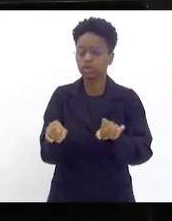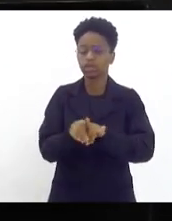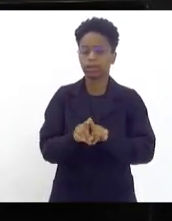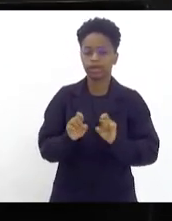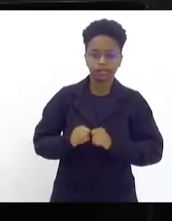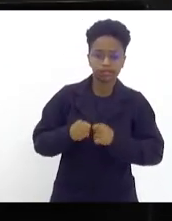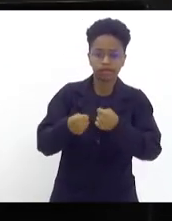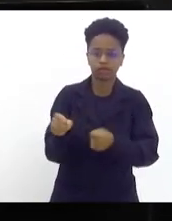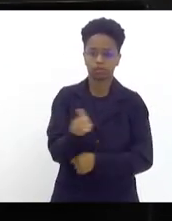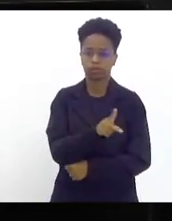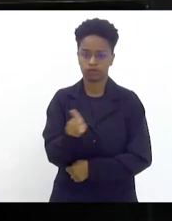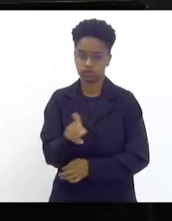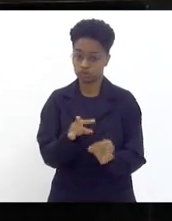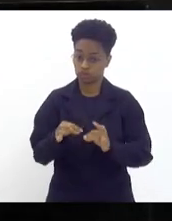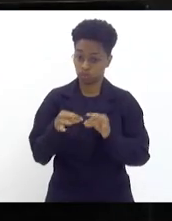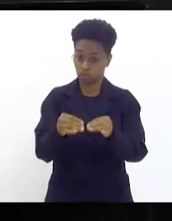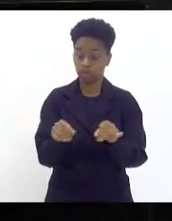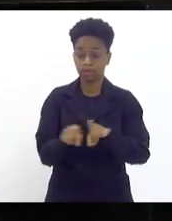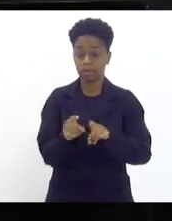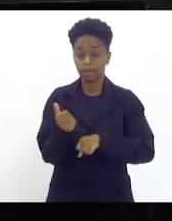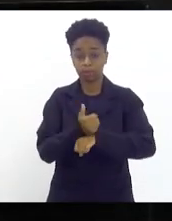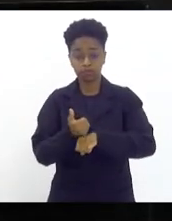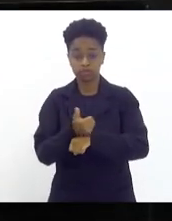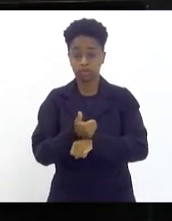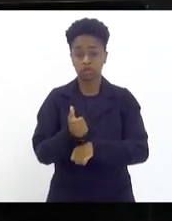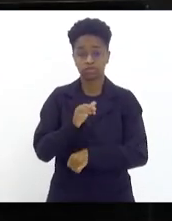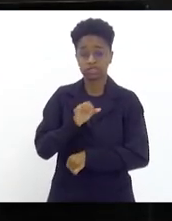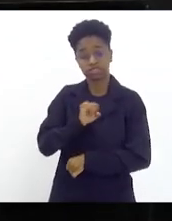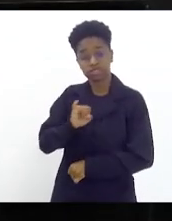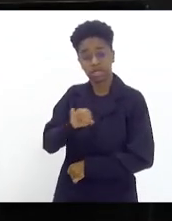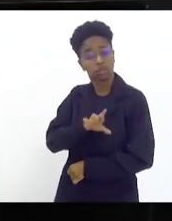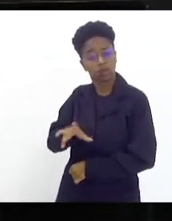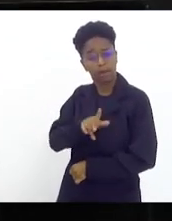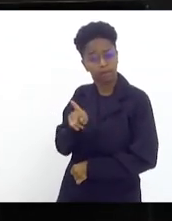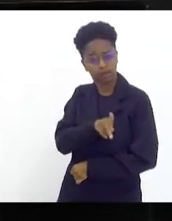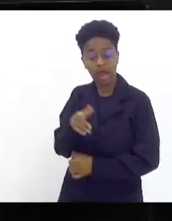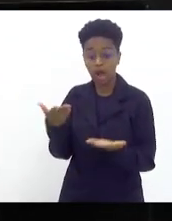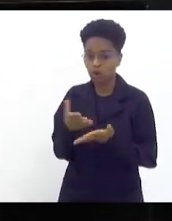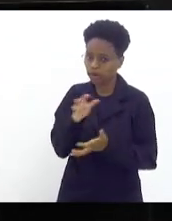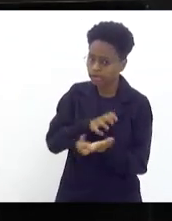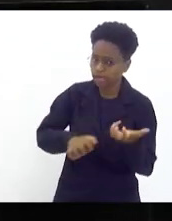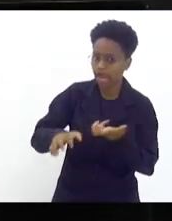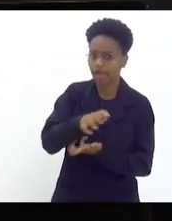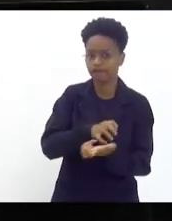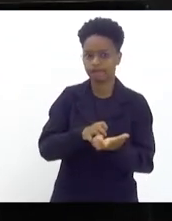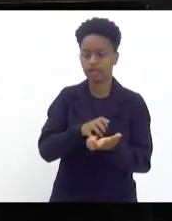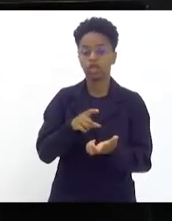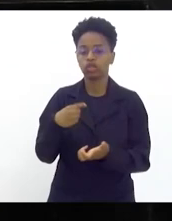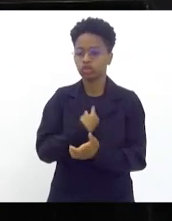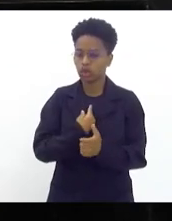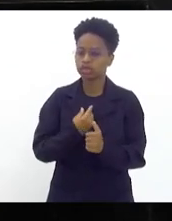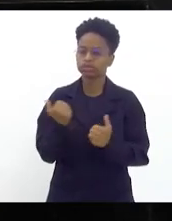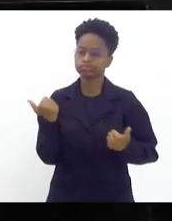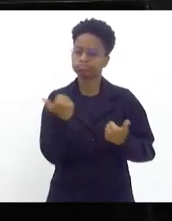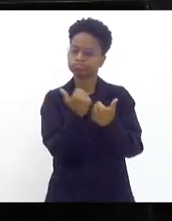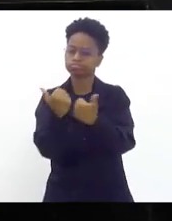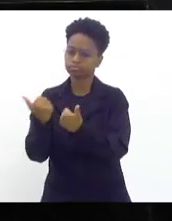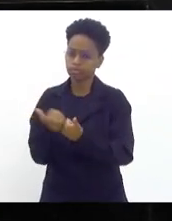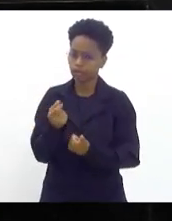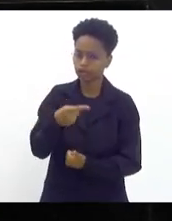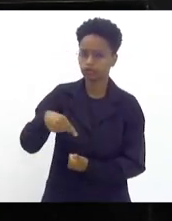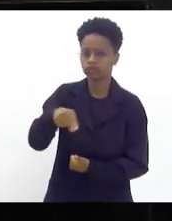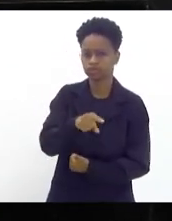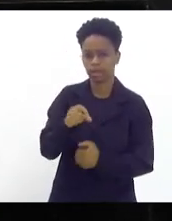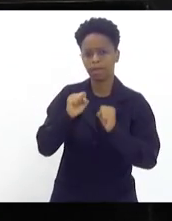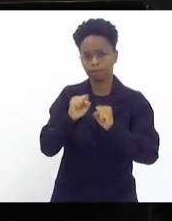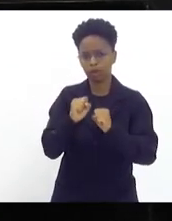professores e professoras dos nossos profissionais não docentes que estão em greve agora contem com os nossos mandatos combativos contem